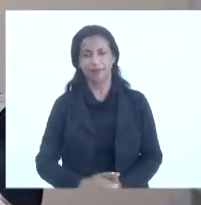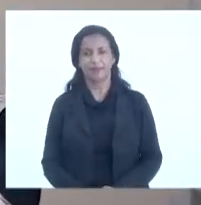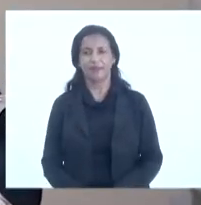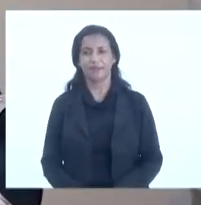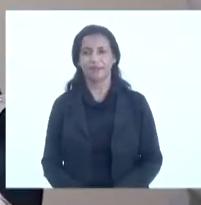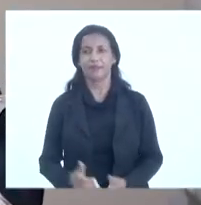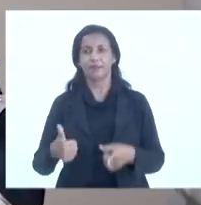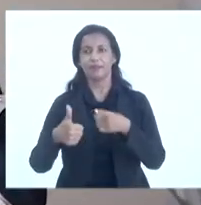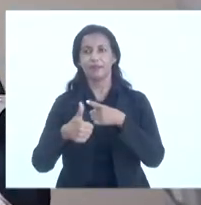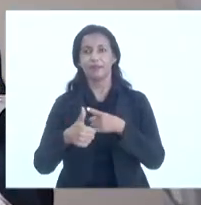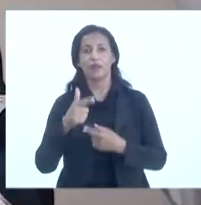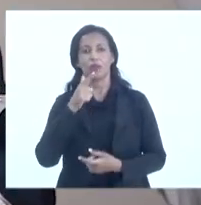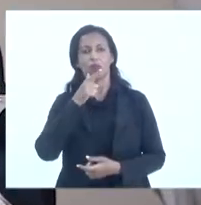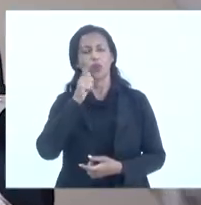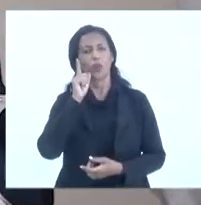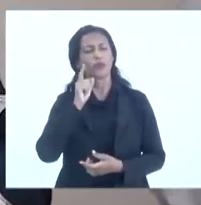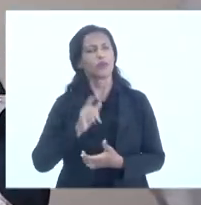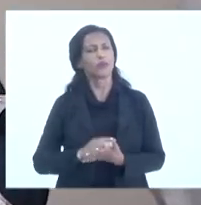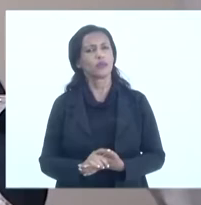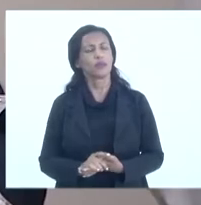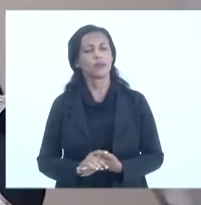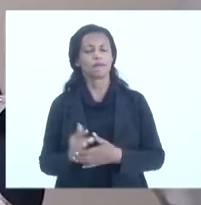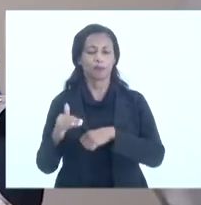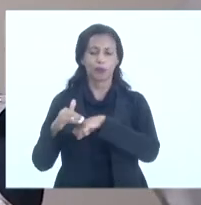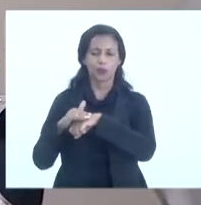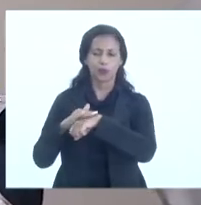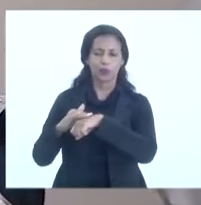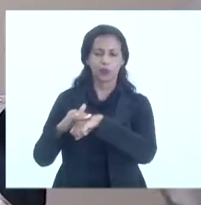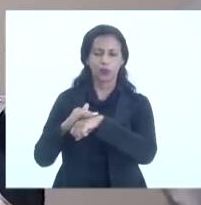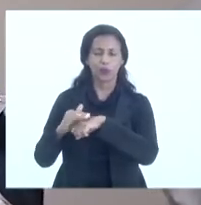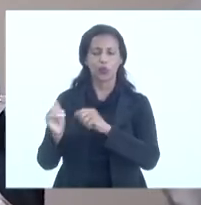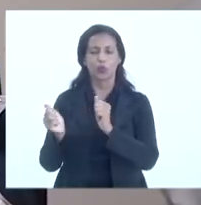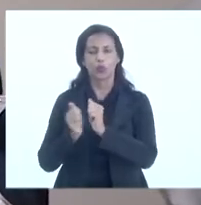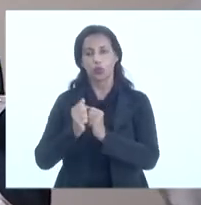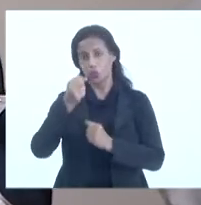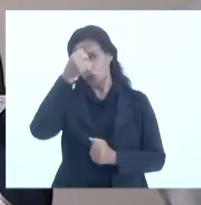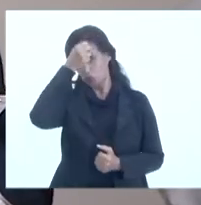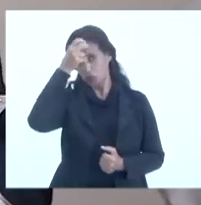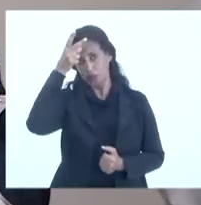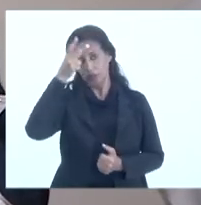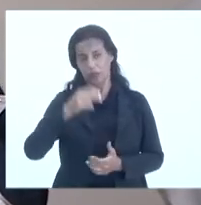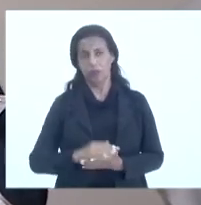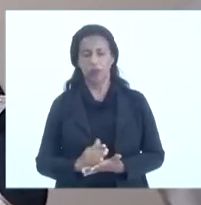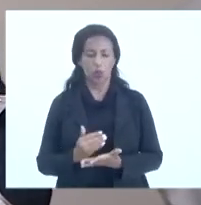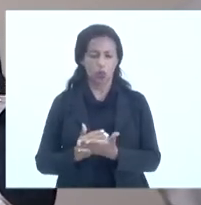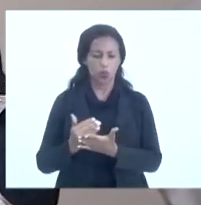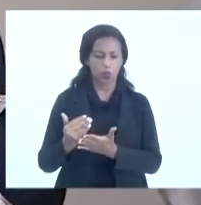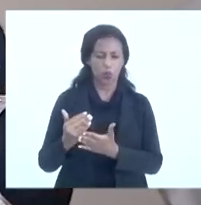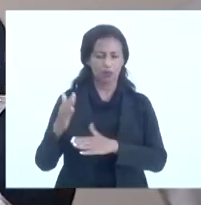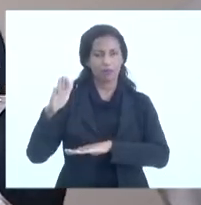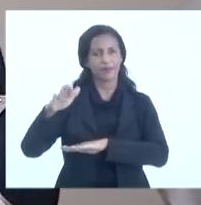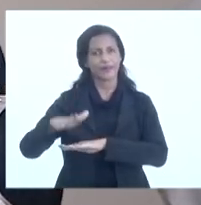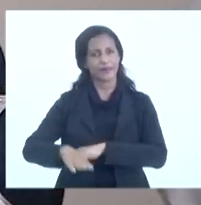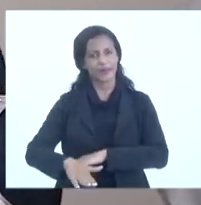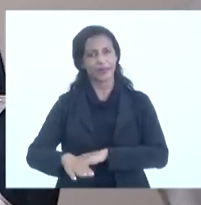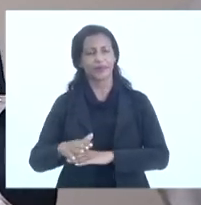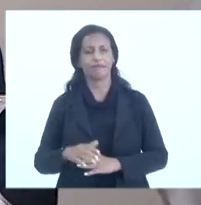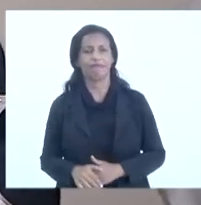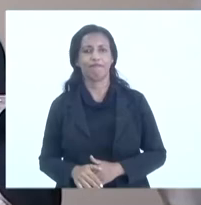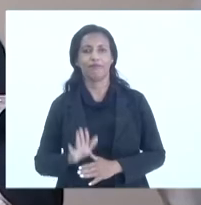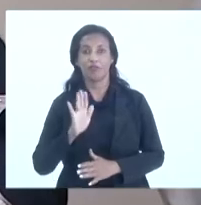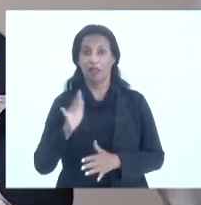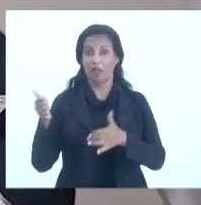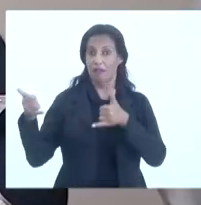Primeiro, ontem mesmo, uma conversa que tivemos com os prefeitos, no início da tarde, já liguei